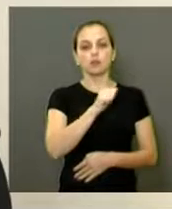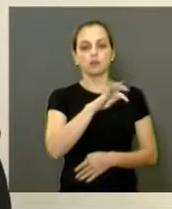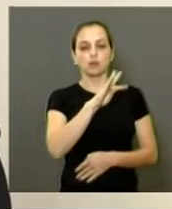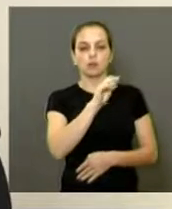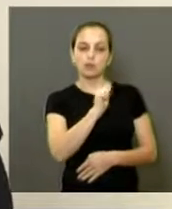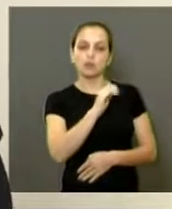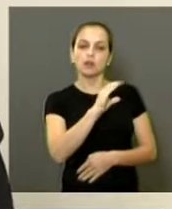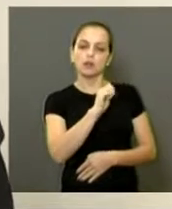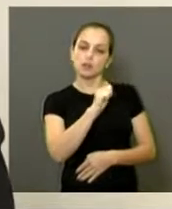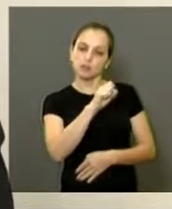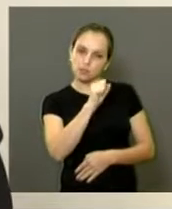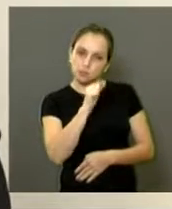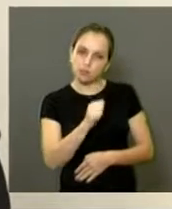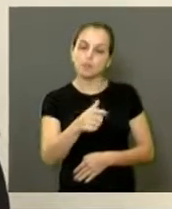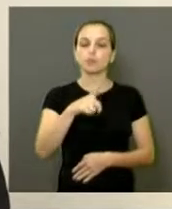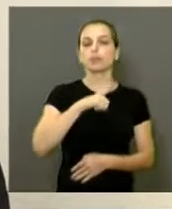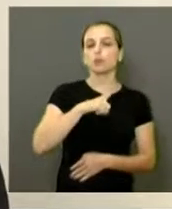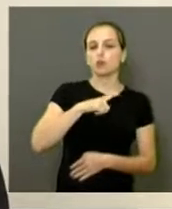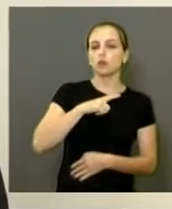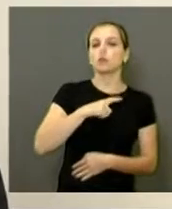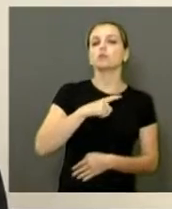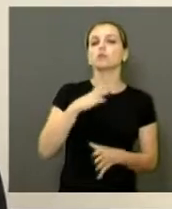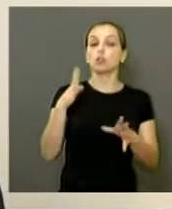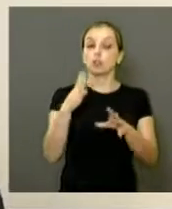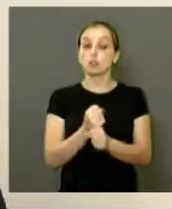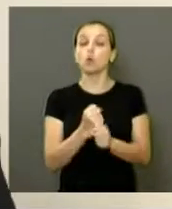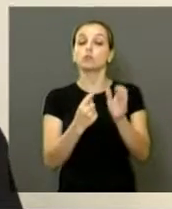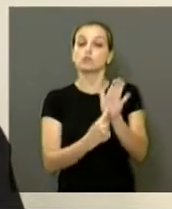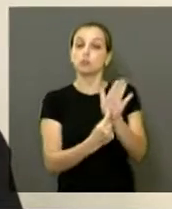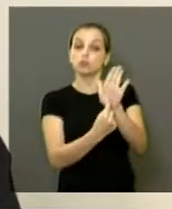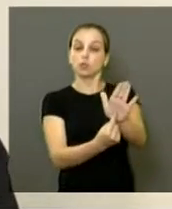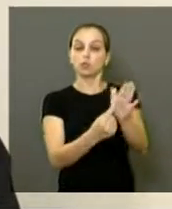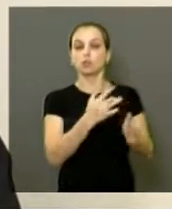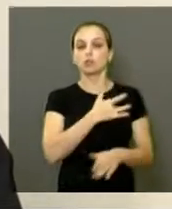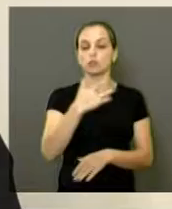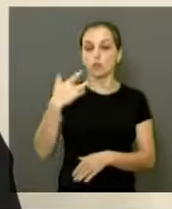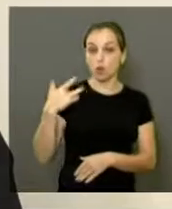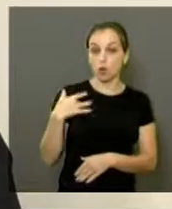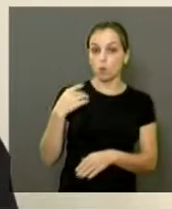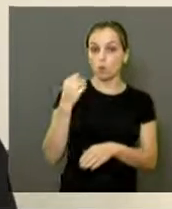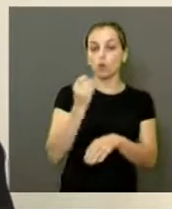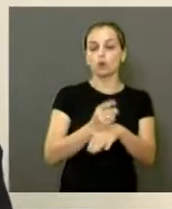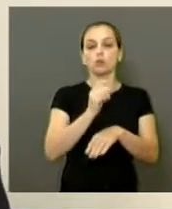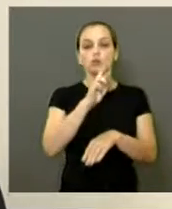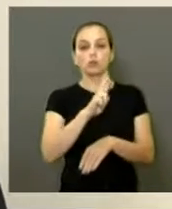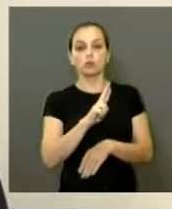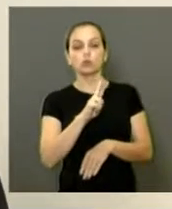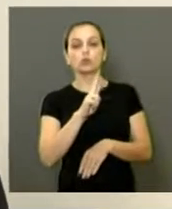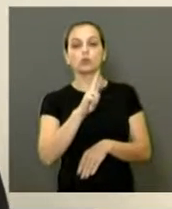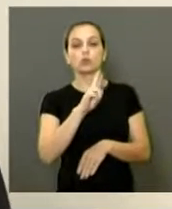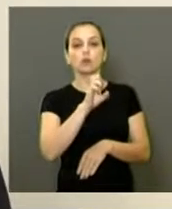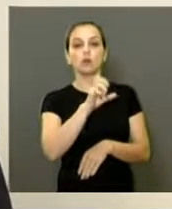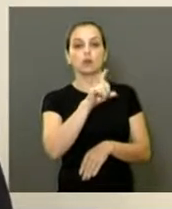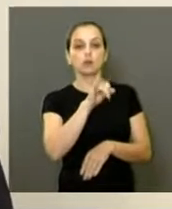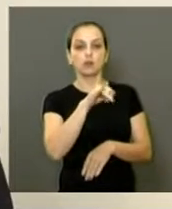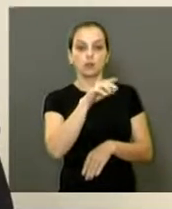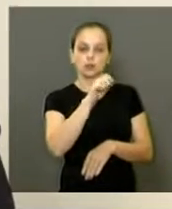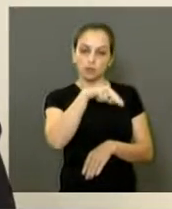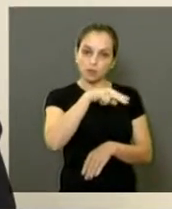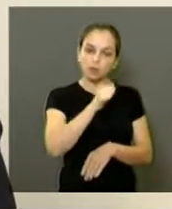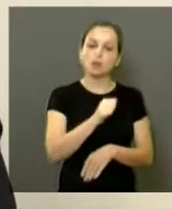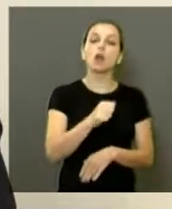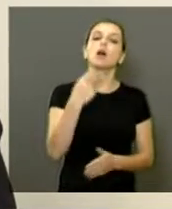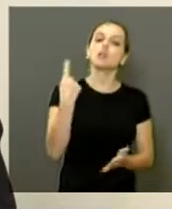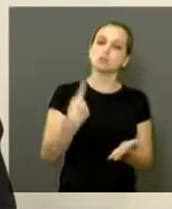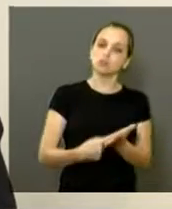então nós tivemos aqui a audiência de prestação de contas da saúde a doutora eliana rondon em realmente confirmou que é uma